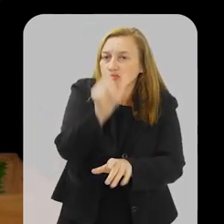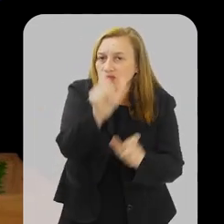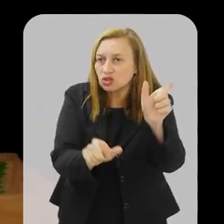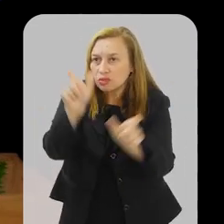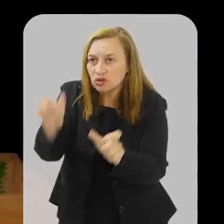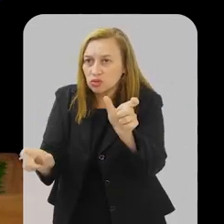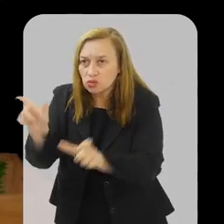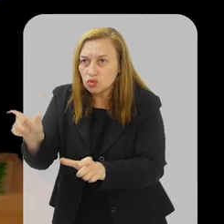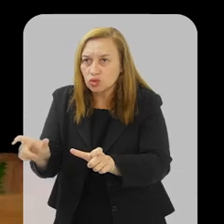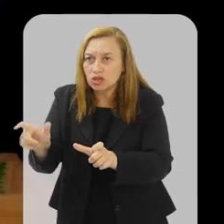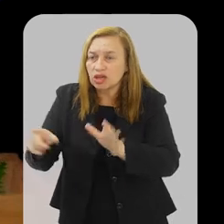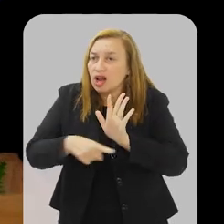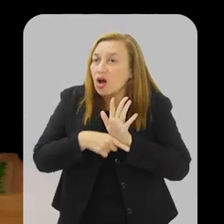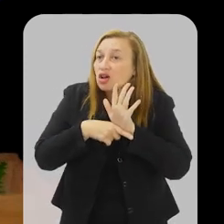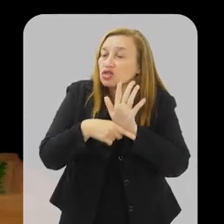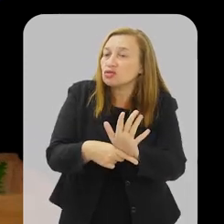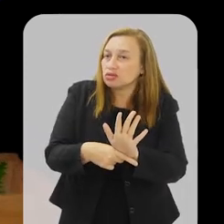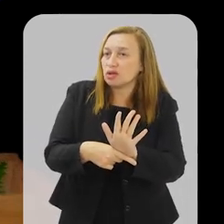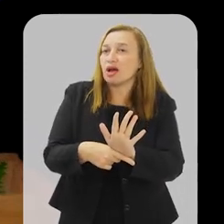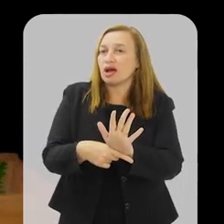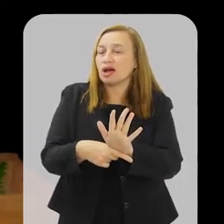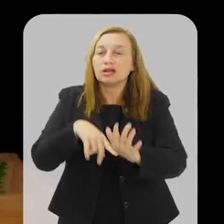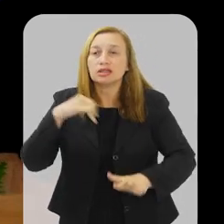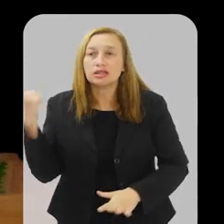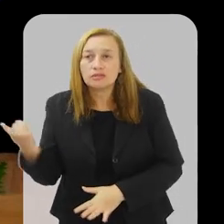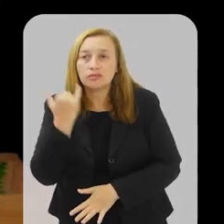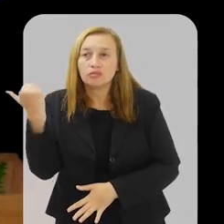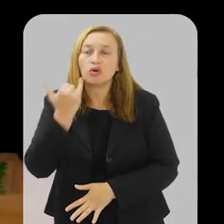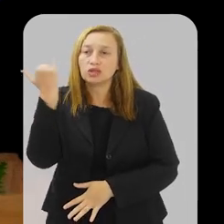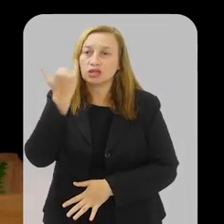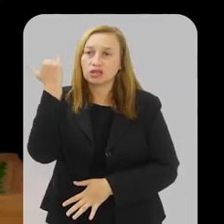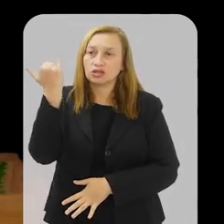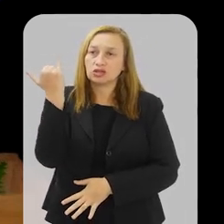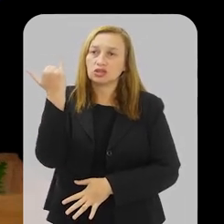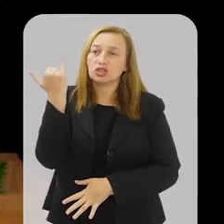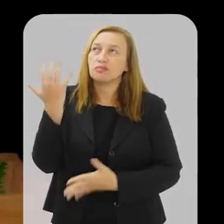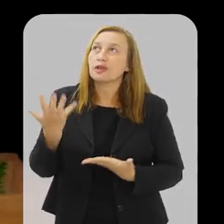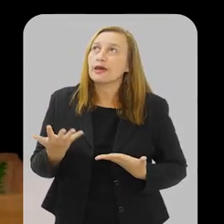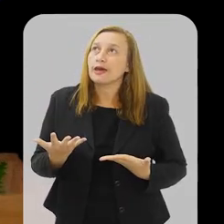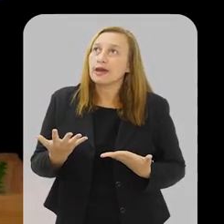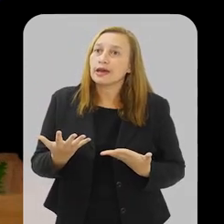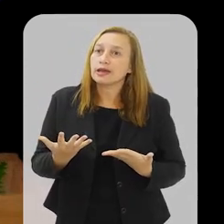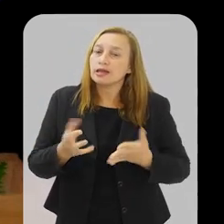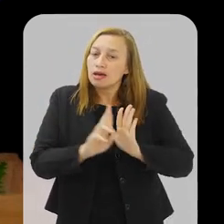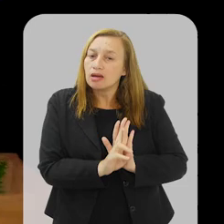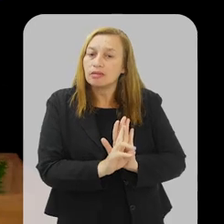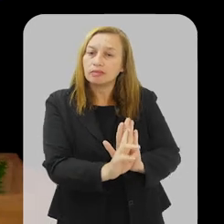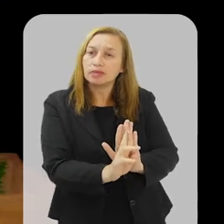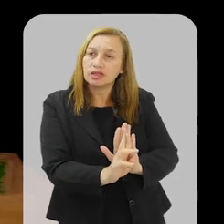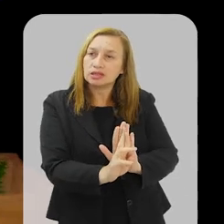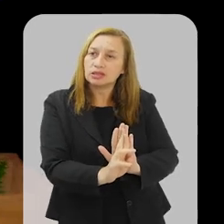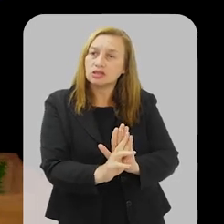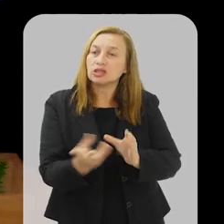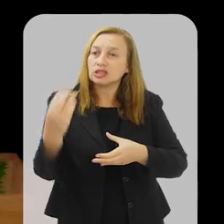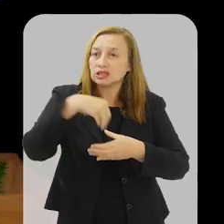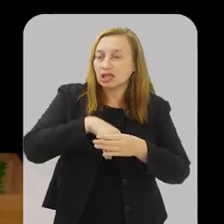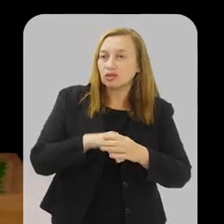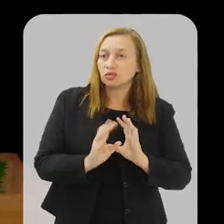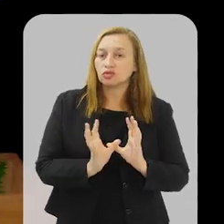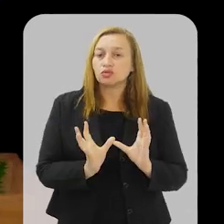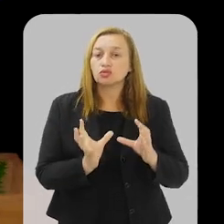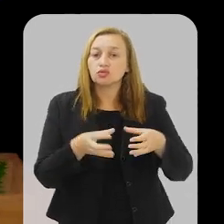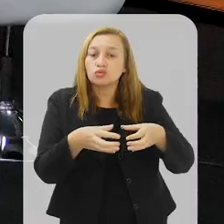a inclusão das pessoas que irão contribuir de uma forma muito importante para essa